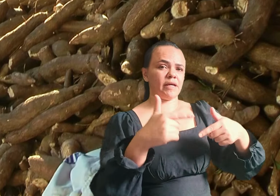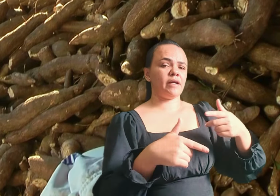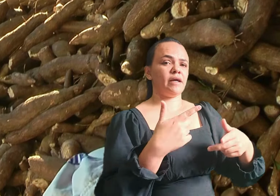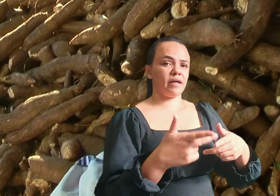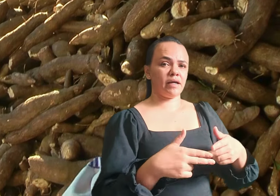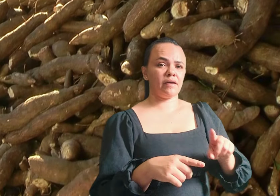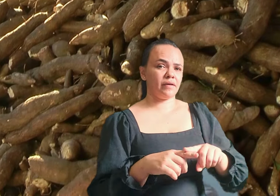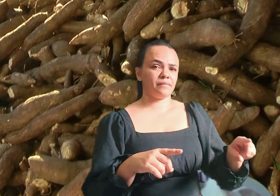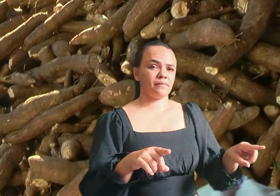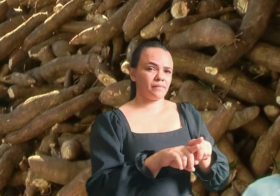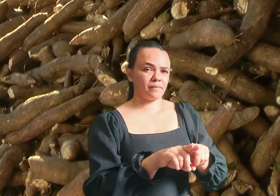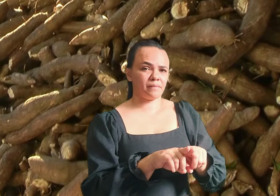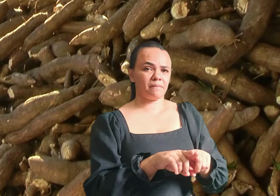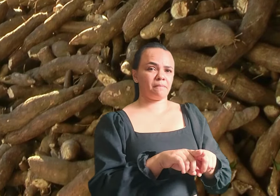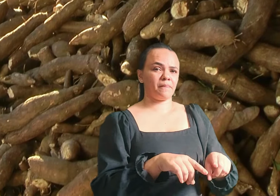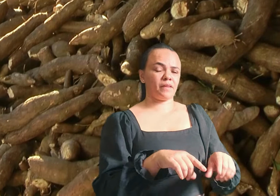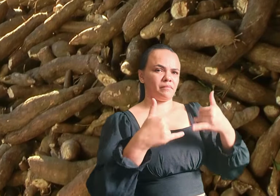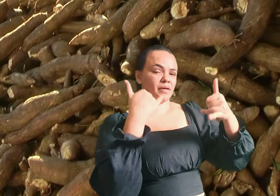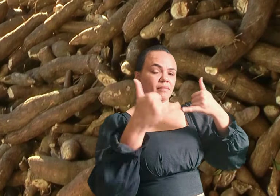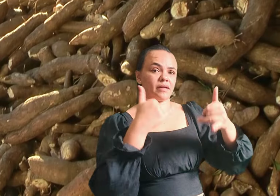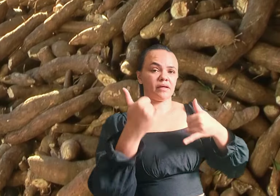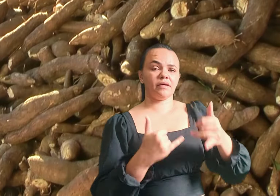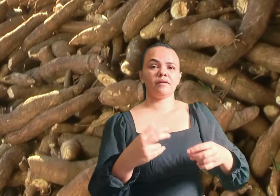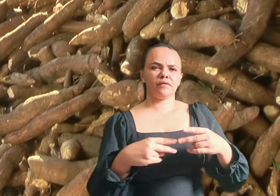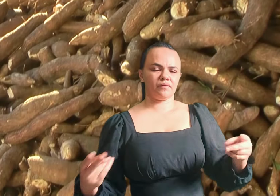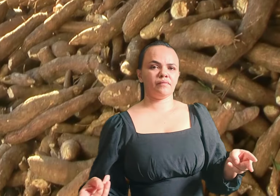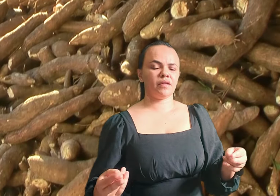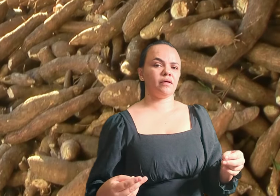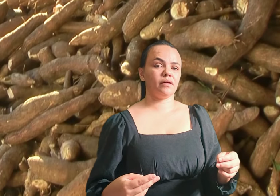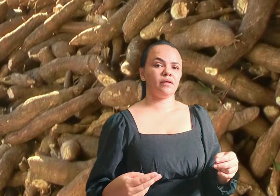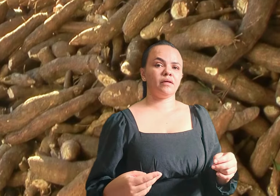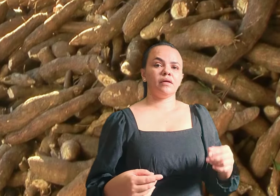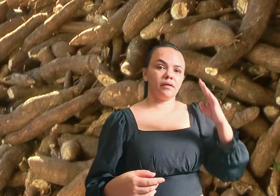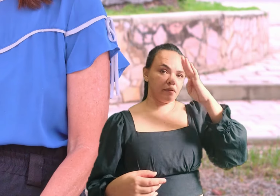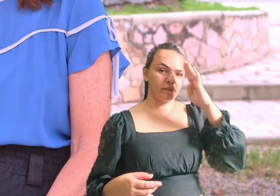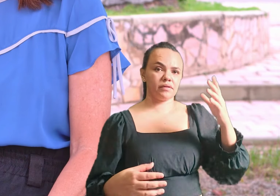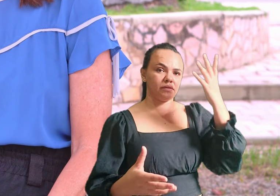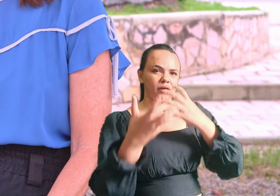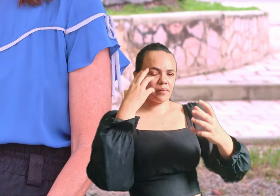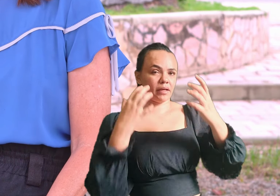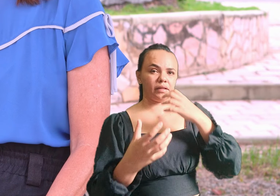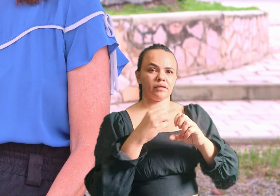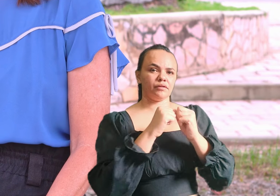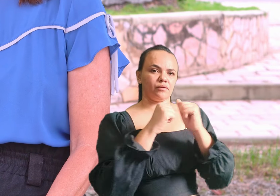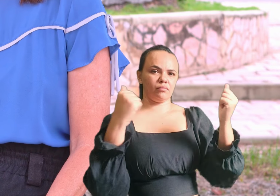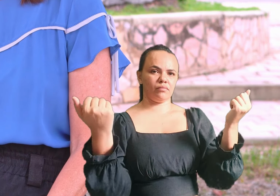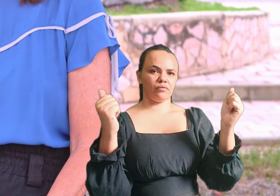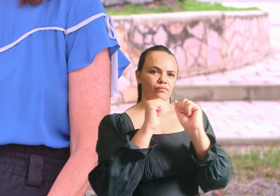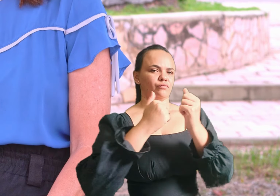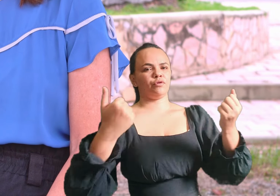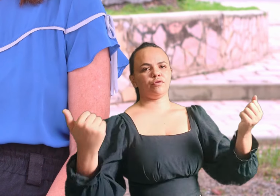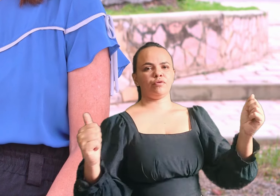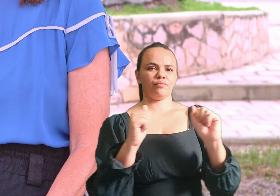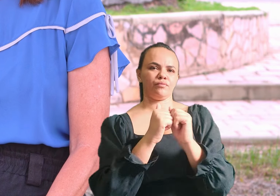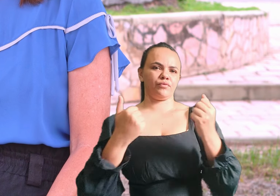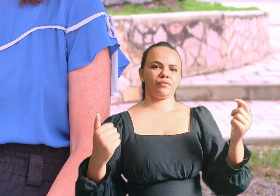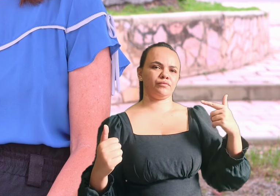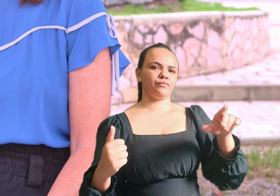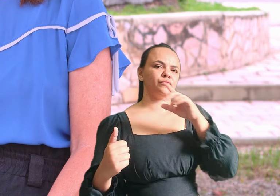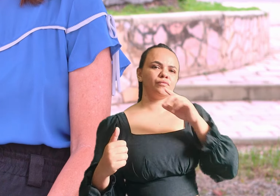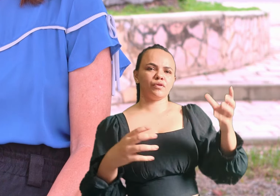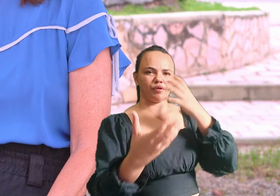divertiam bastante principalmente cantando forró que elas conheciam